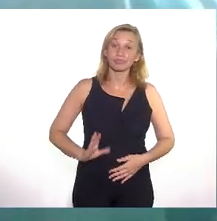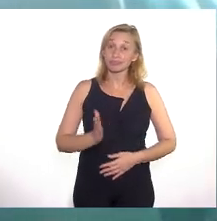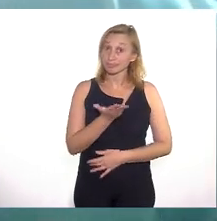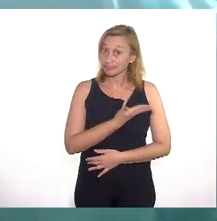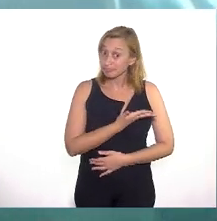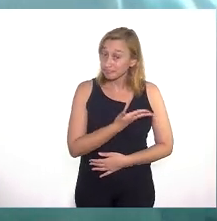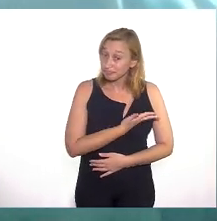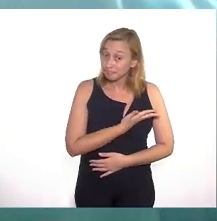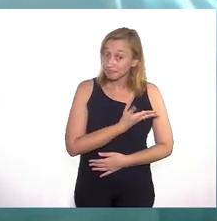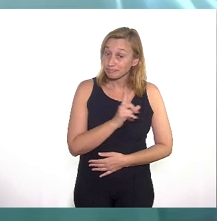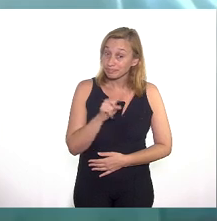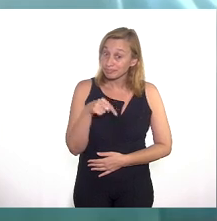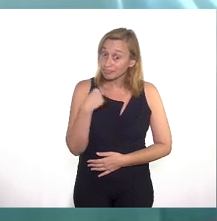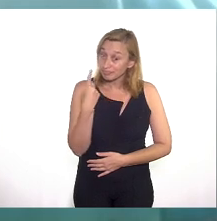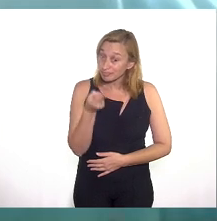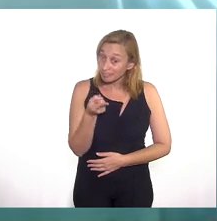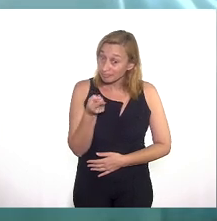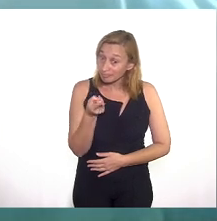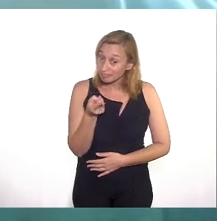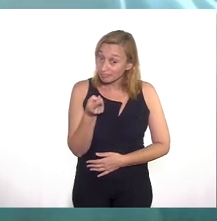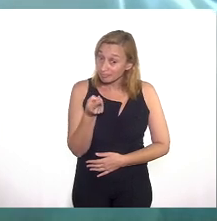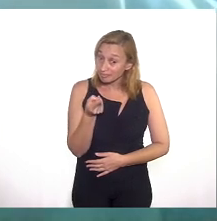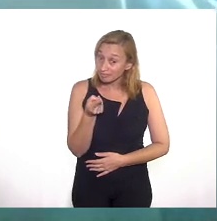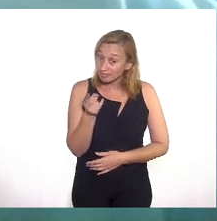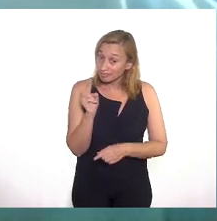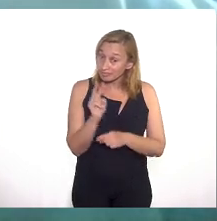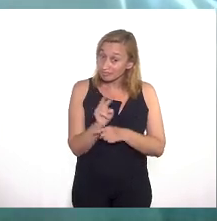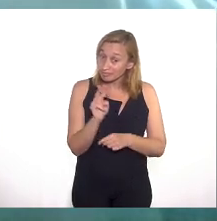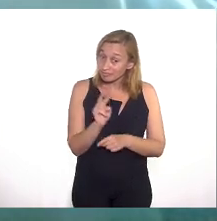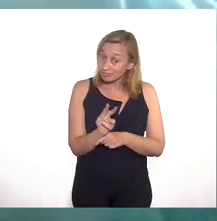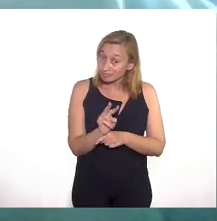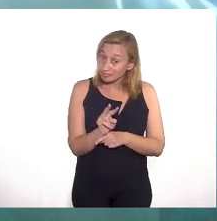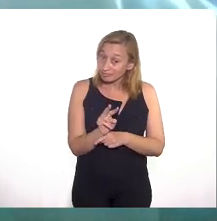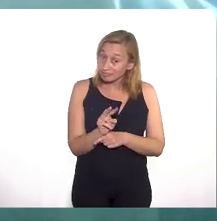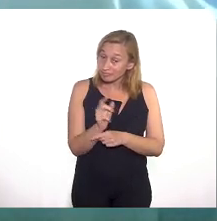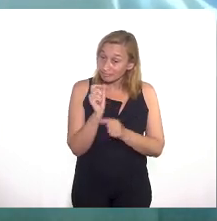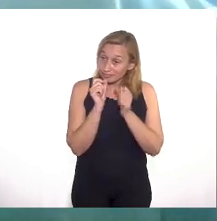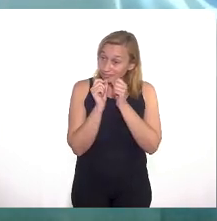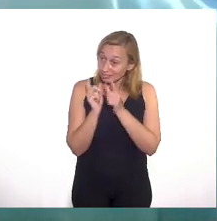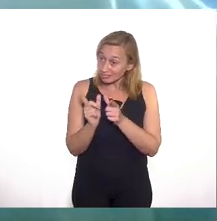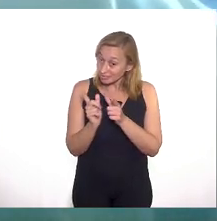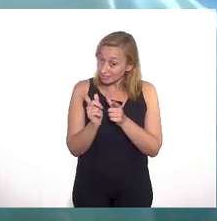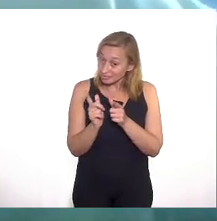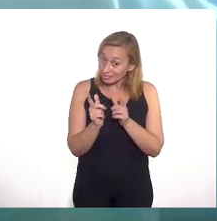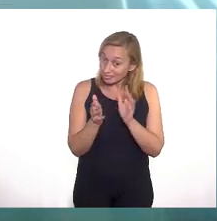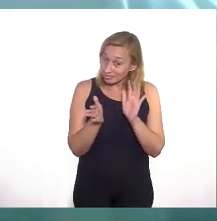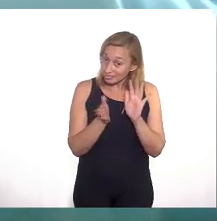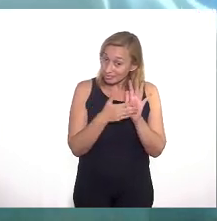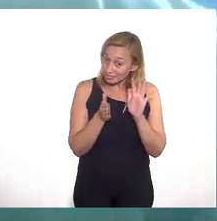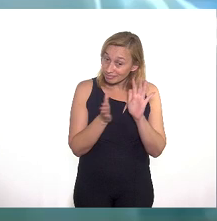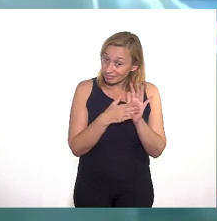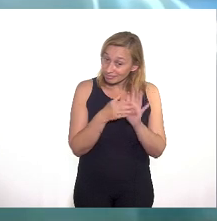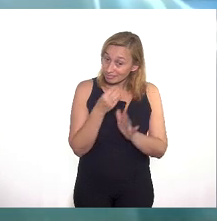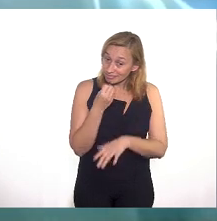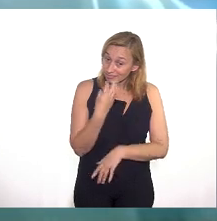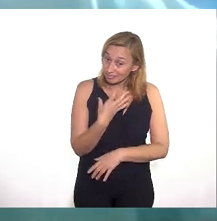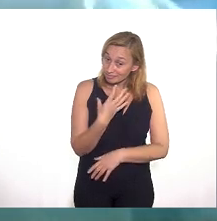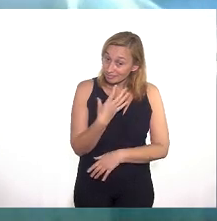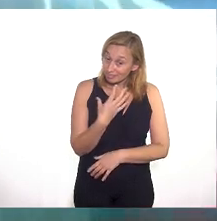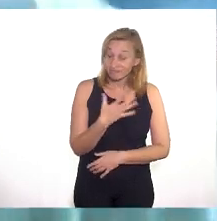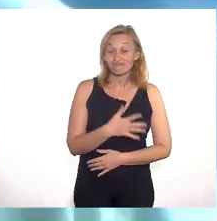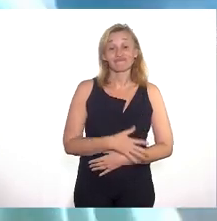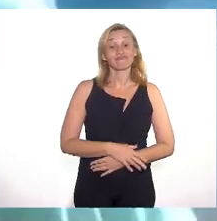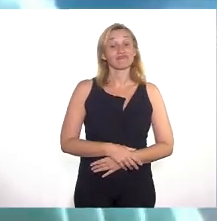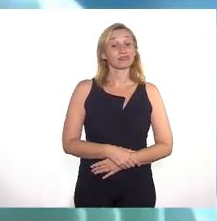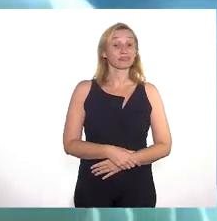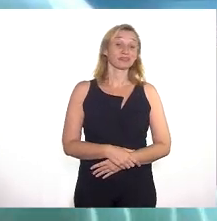colegas, depois dessas defesas enfáticas e críticas propositivas,